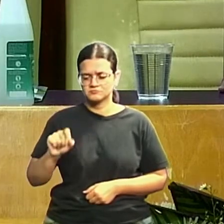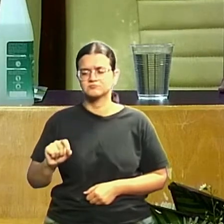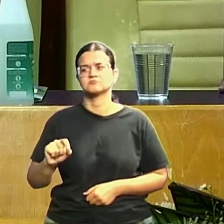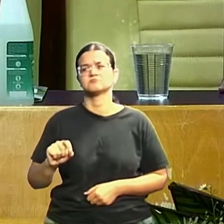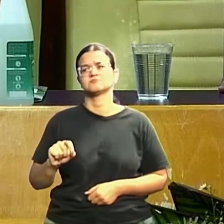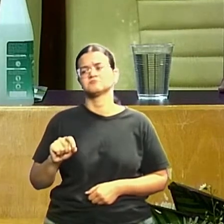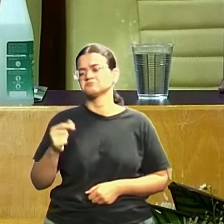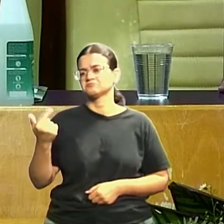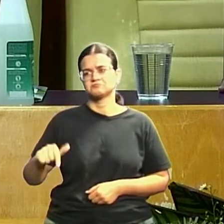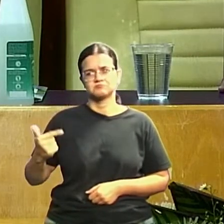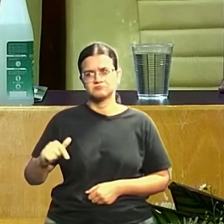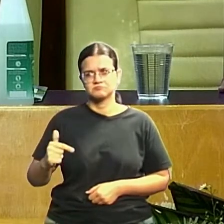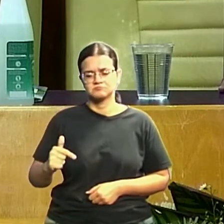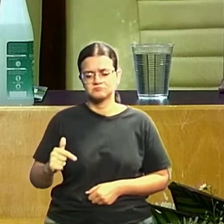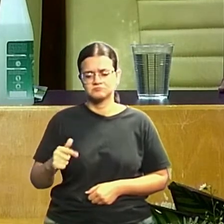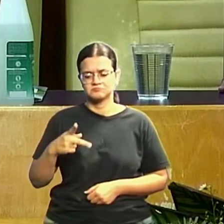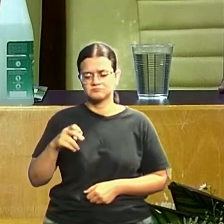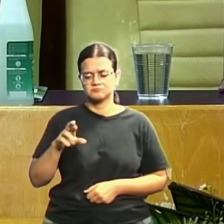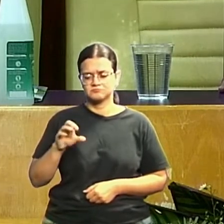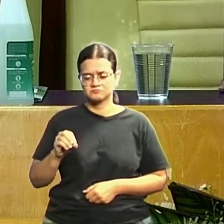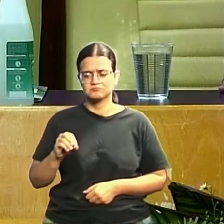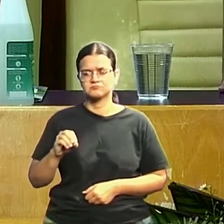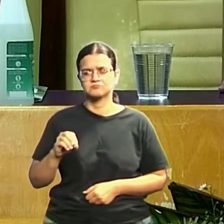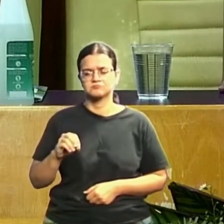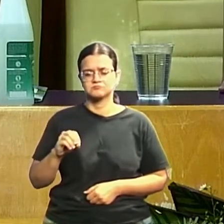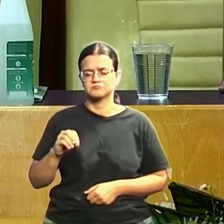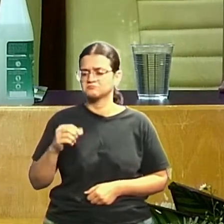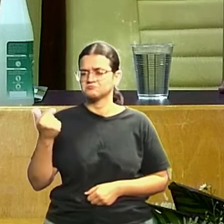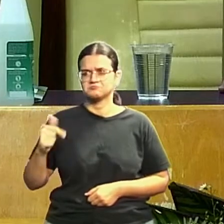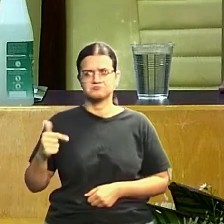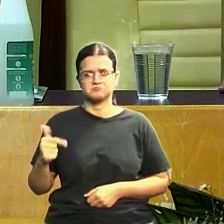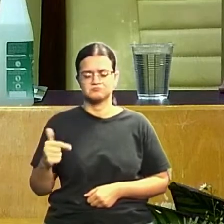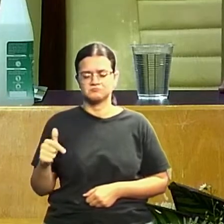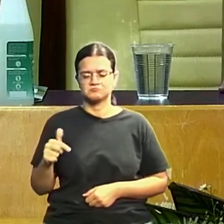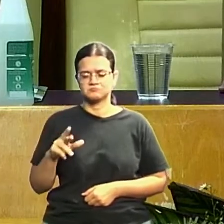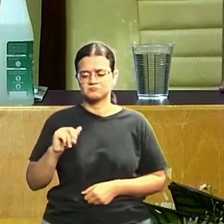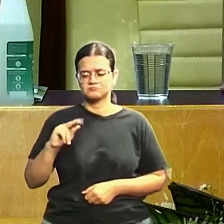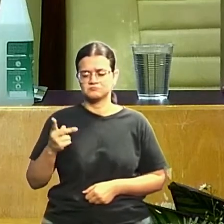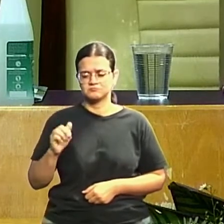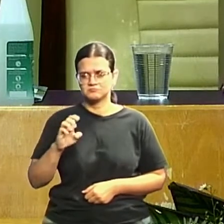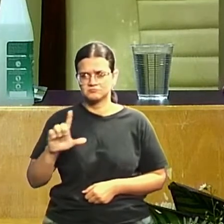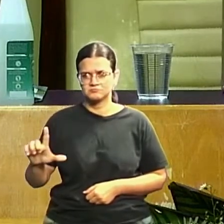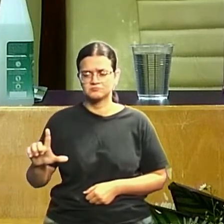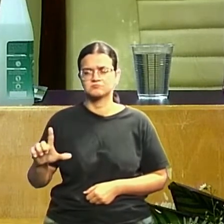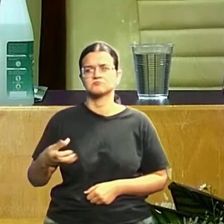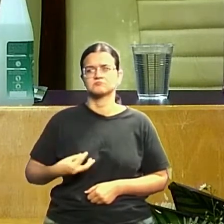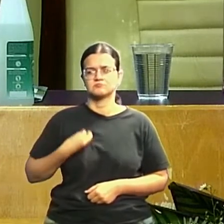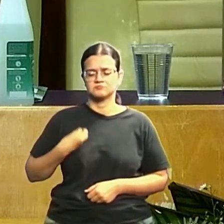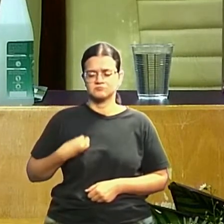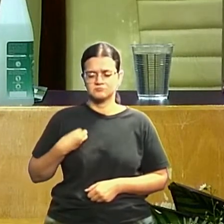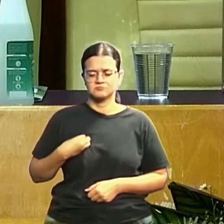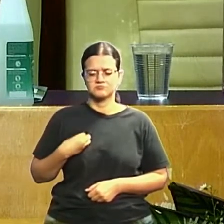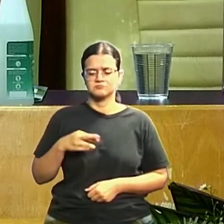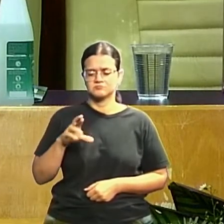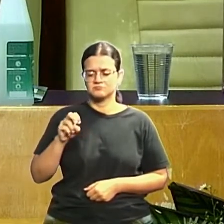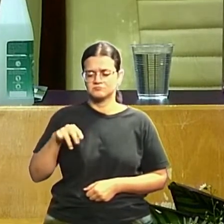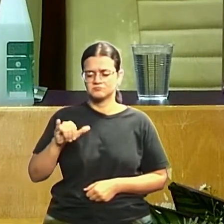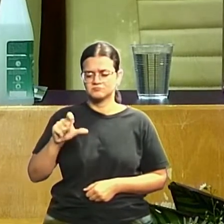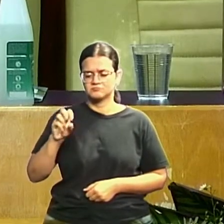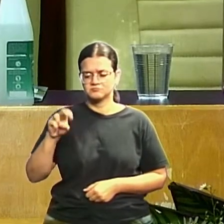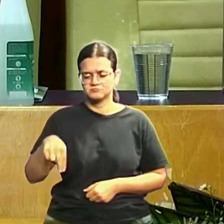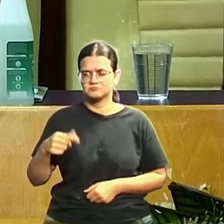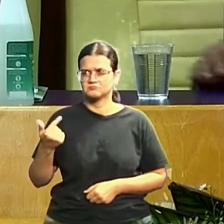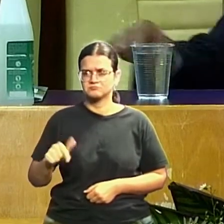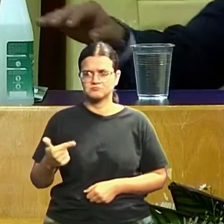da Farmácia, ausente. Pedro Azulão Júnior, ausente. Rafael da Saúde, presente. Ronilson